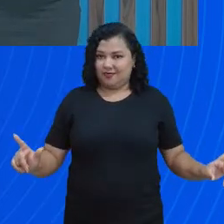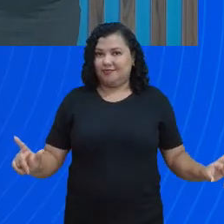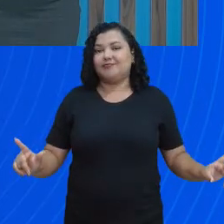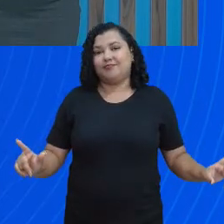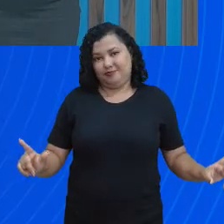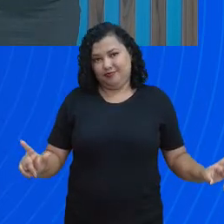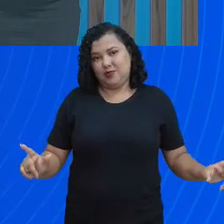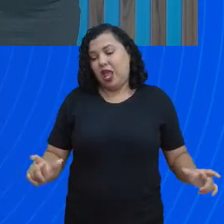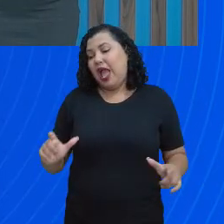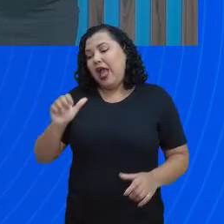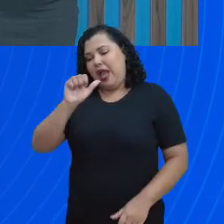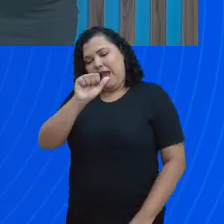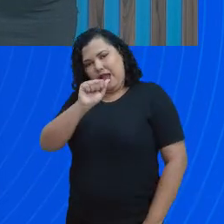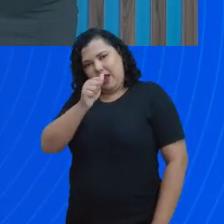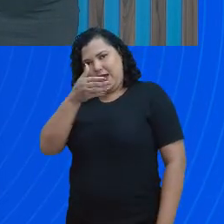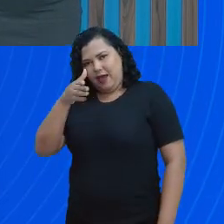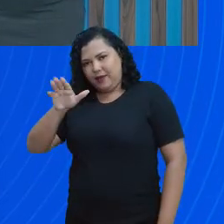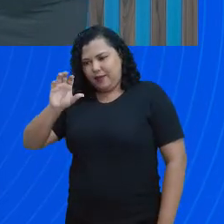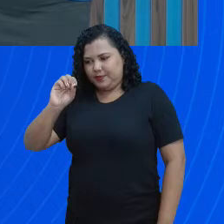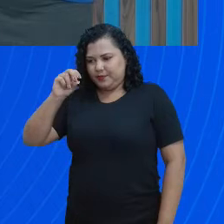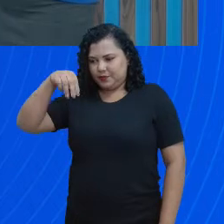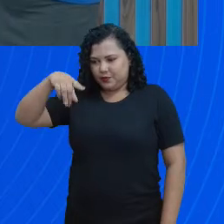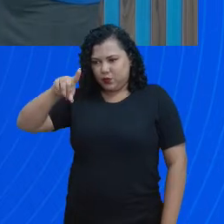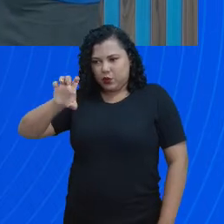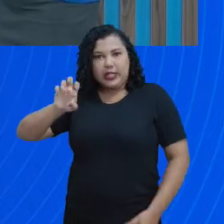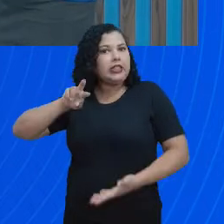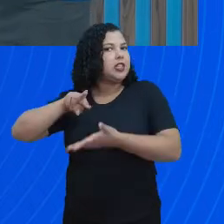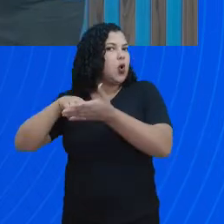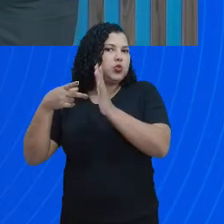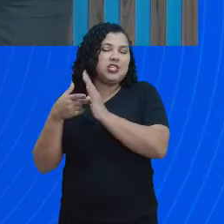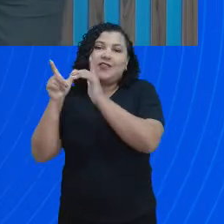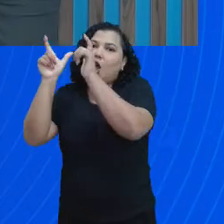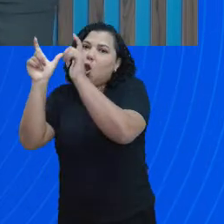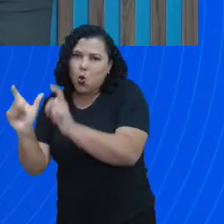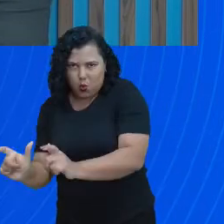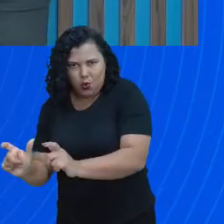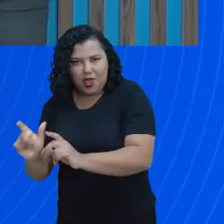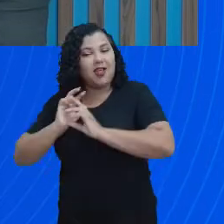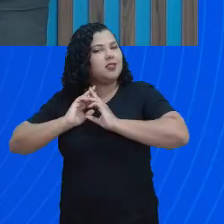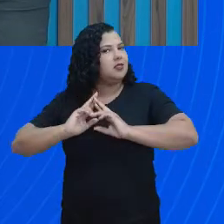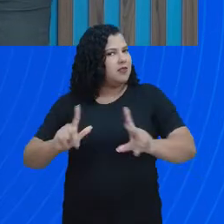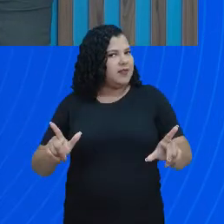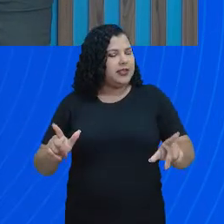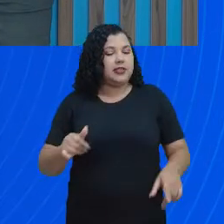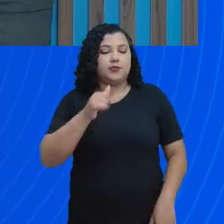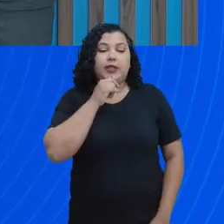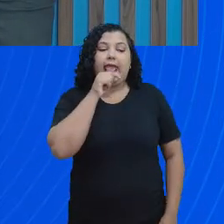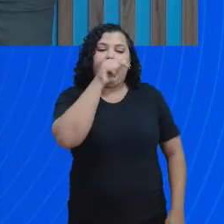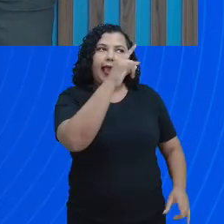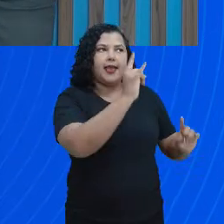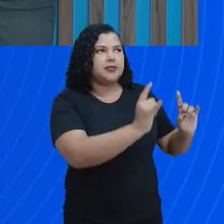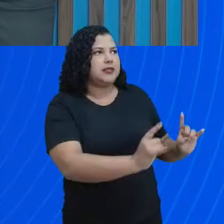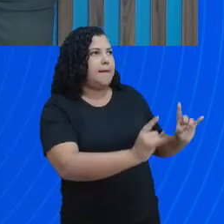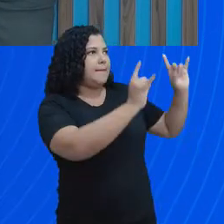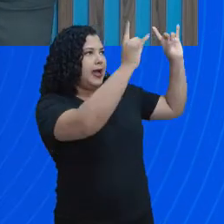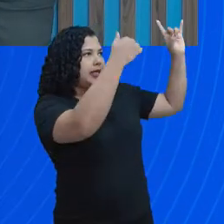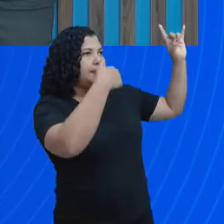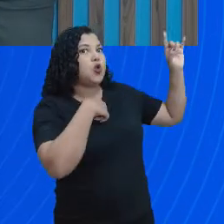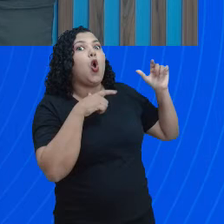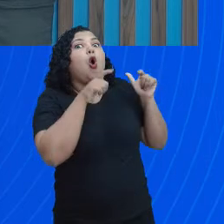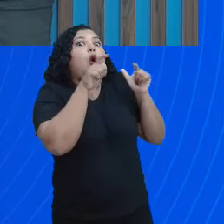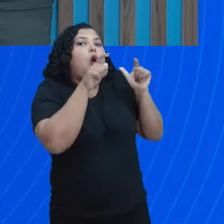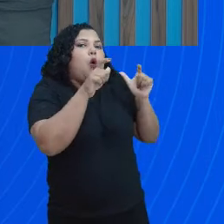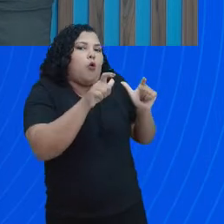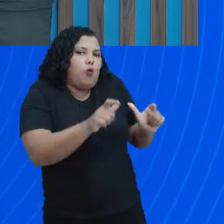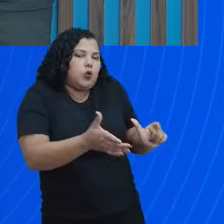lugar. Tá? Então, ó, este é o apartamento onde vivi quando pequena. Então, a gente